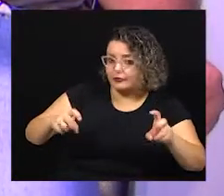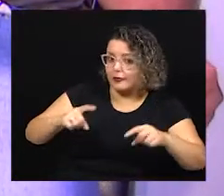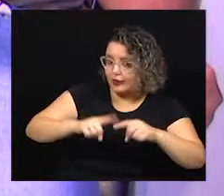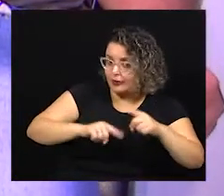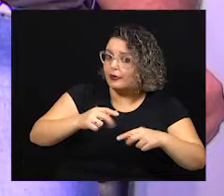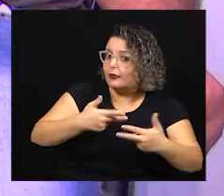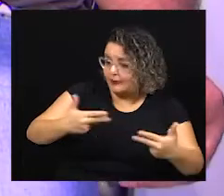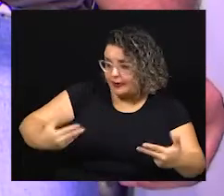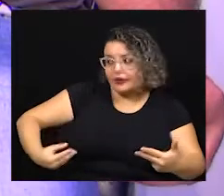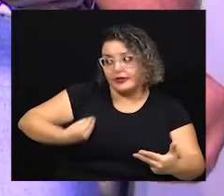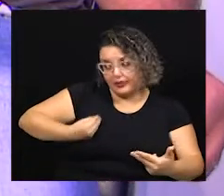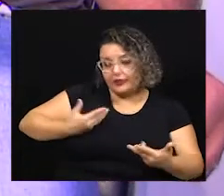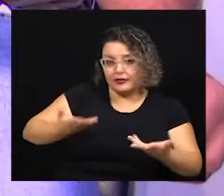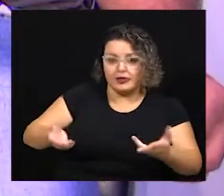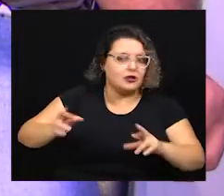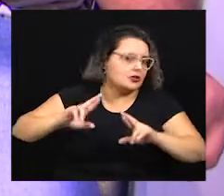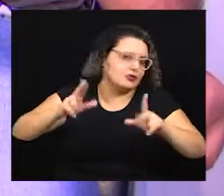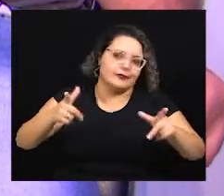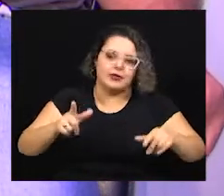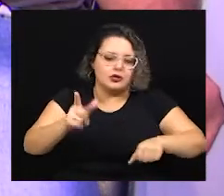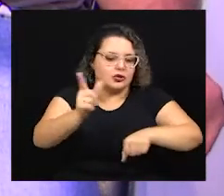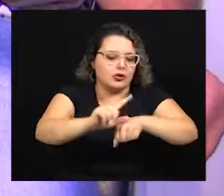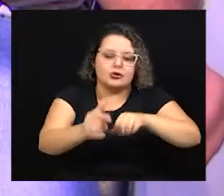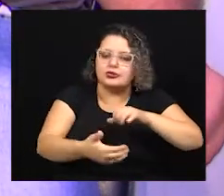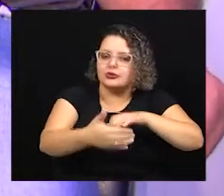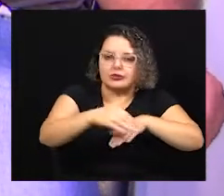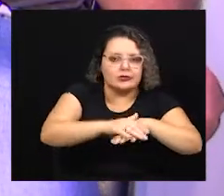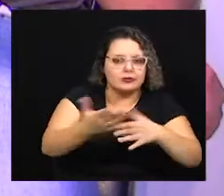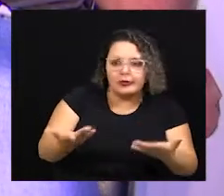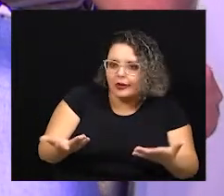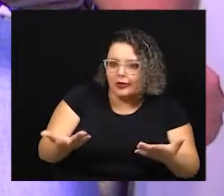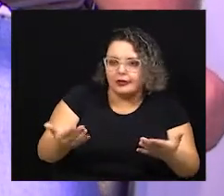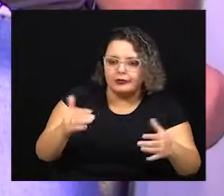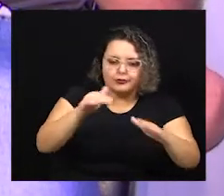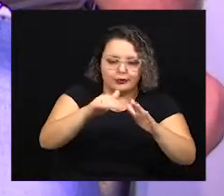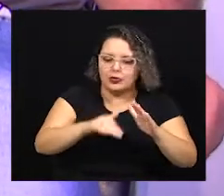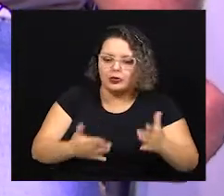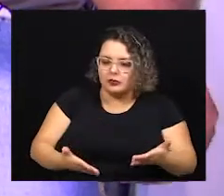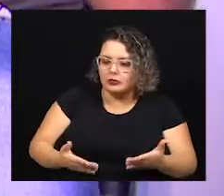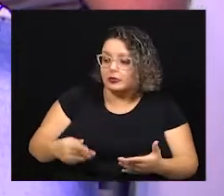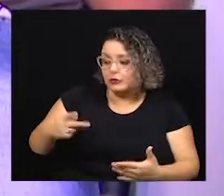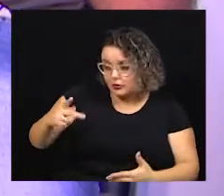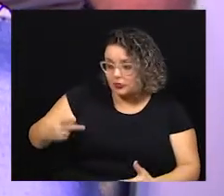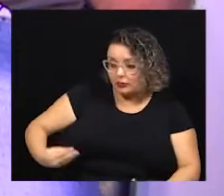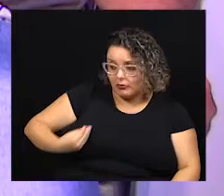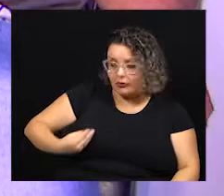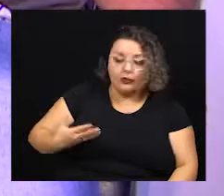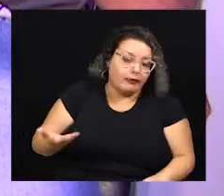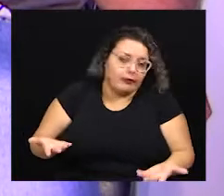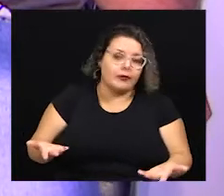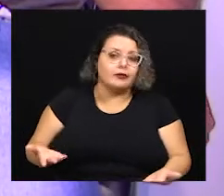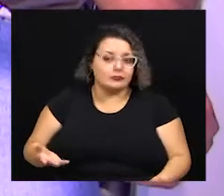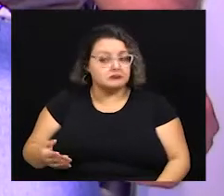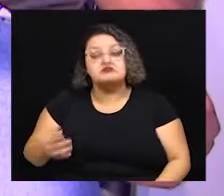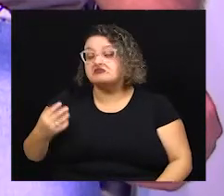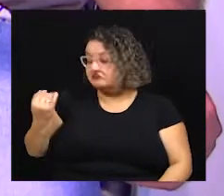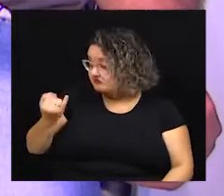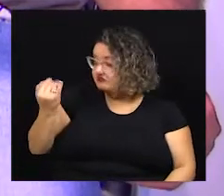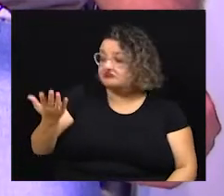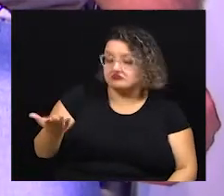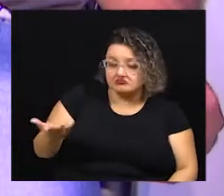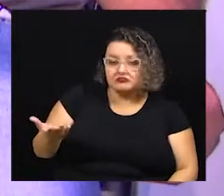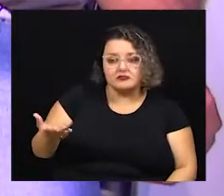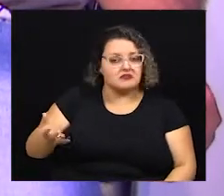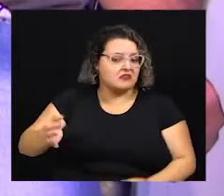É então, diferente, não é numa loja que tem sapato, por exemplo, tem lá um estoque, o seu estoque é vivo. Então, de nada adianta, olha só que interessante. De